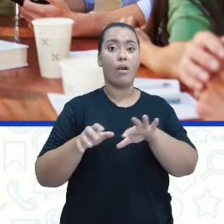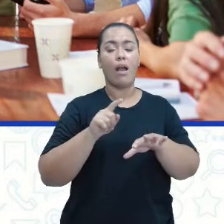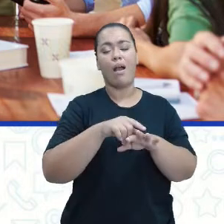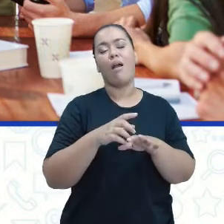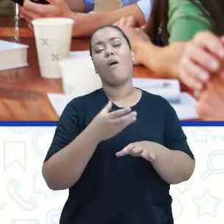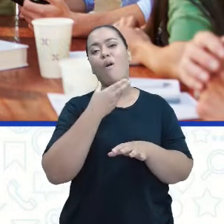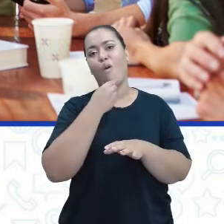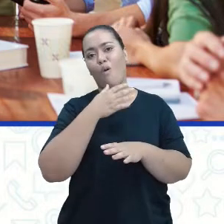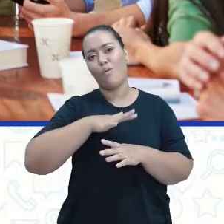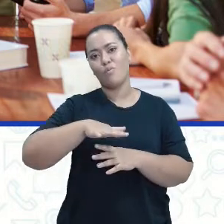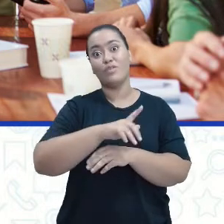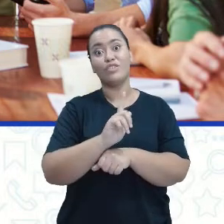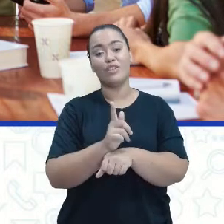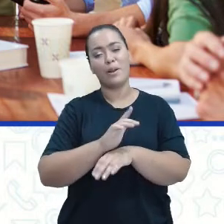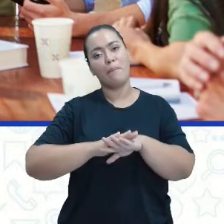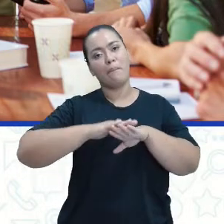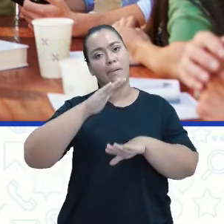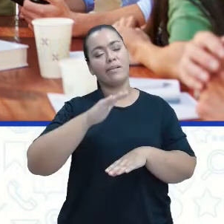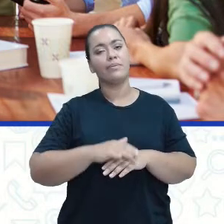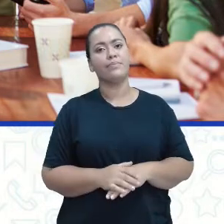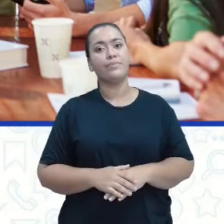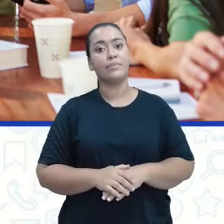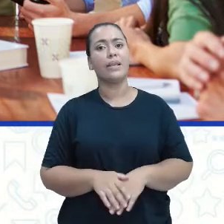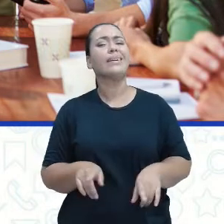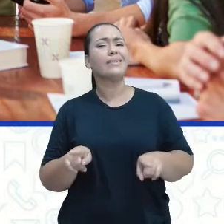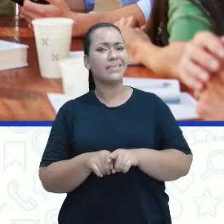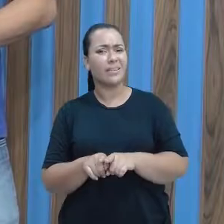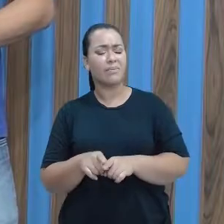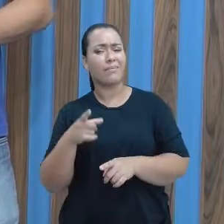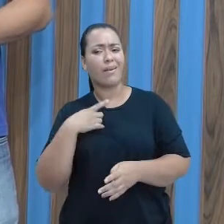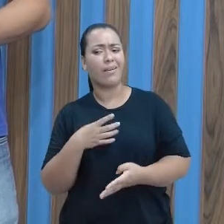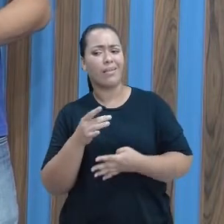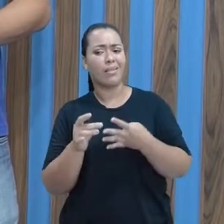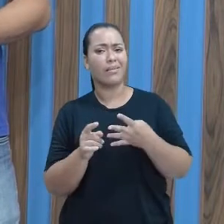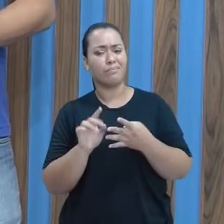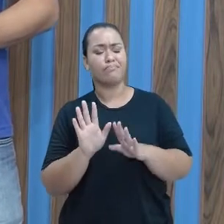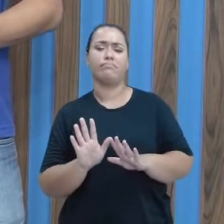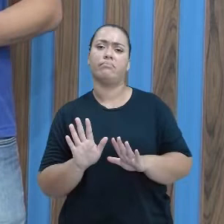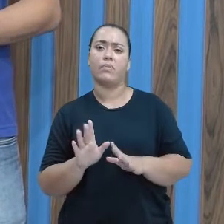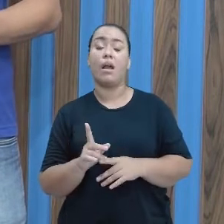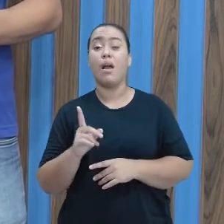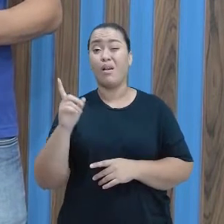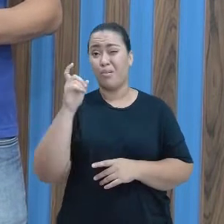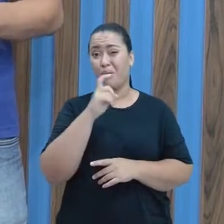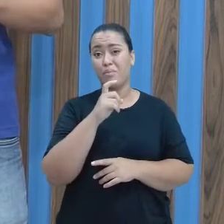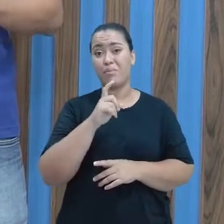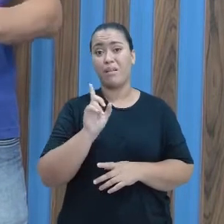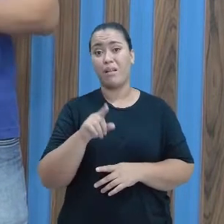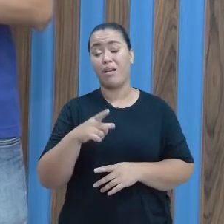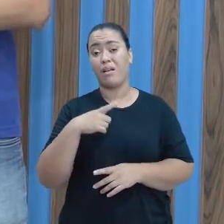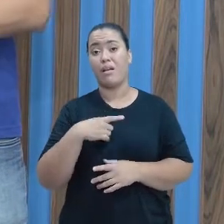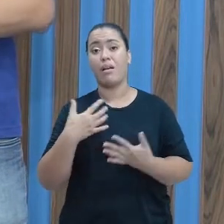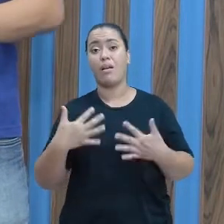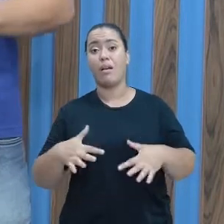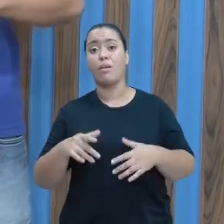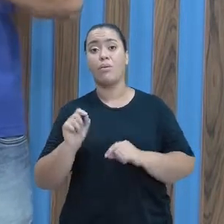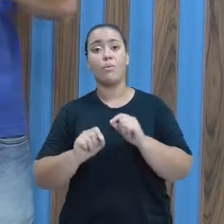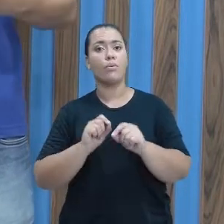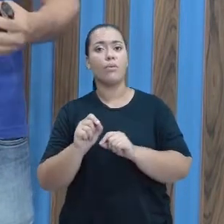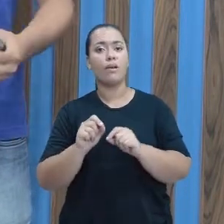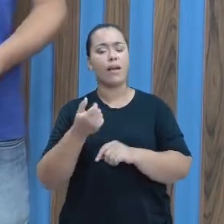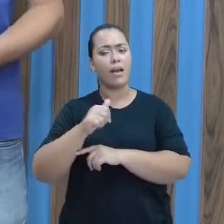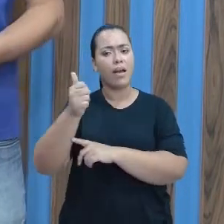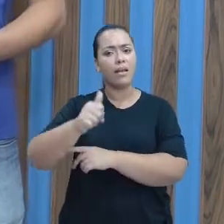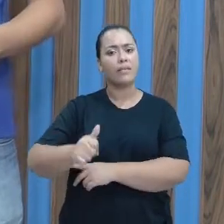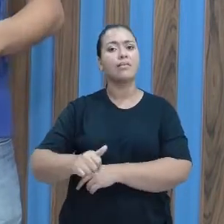homens ocupando gerência. Esse dado fica ainda mais complicado quando nós analisamos os principais cargos das